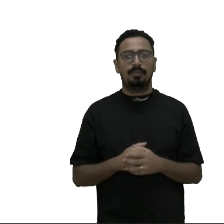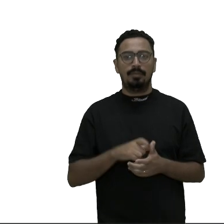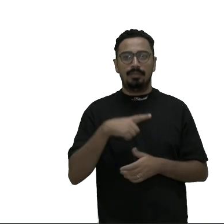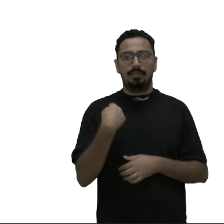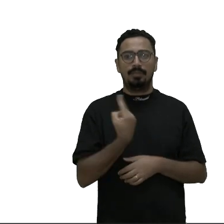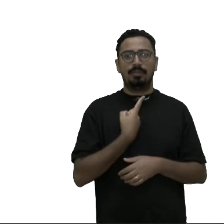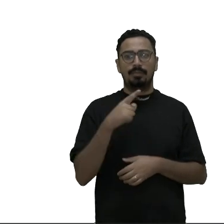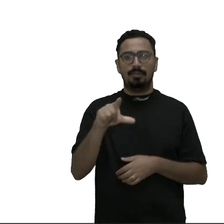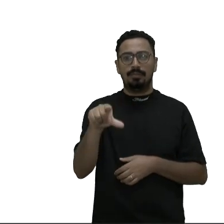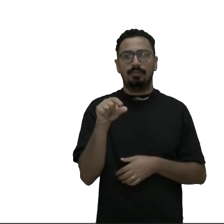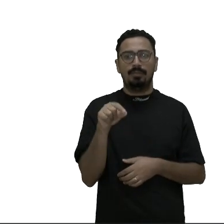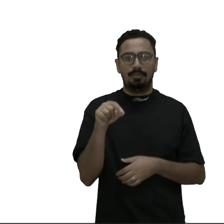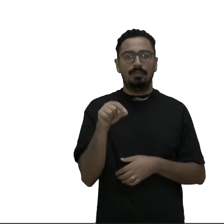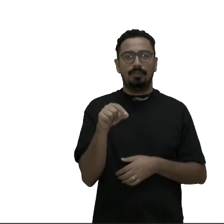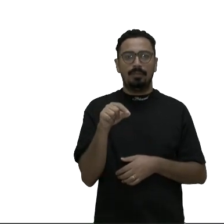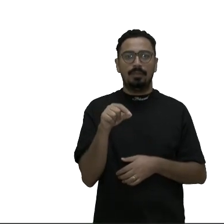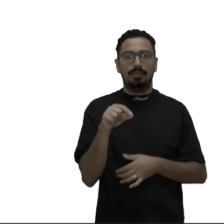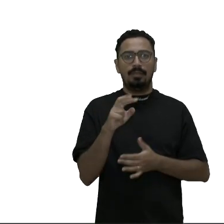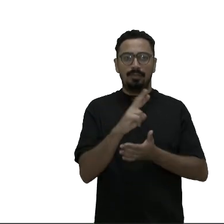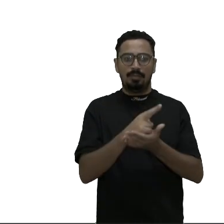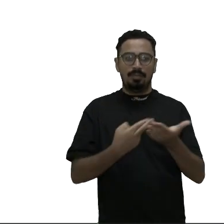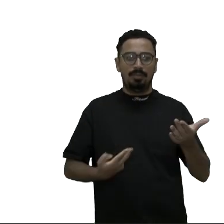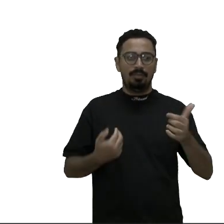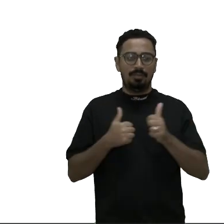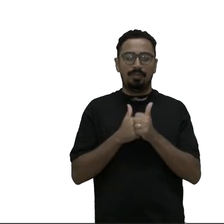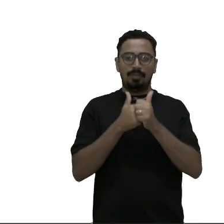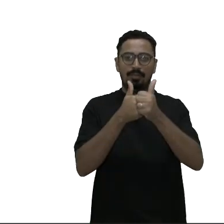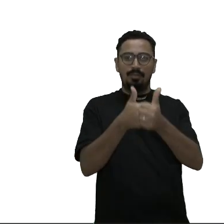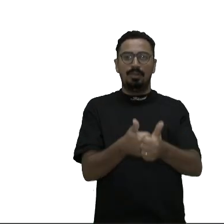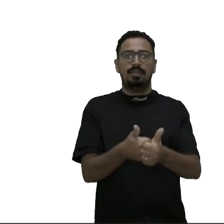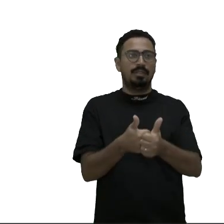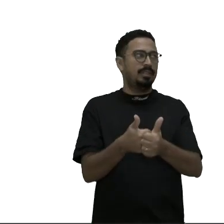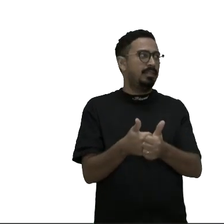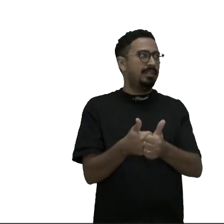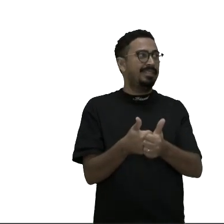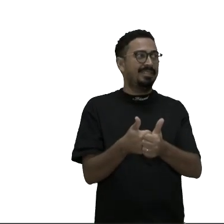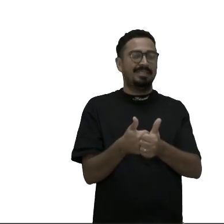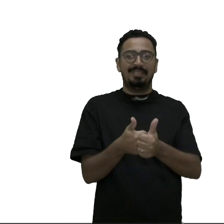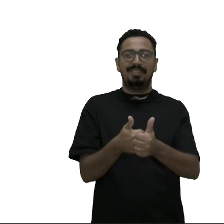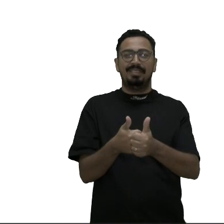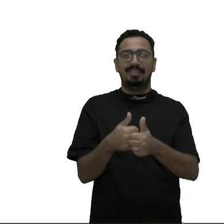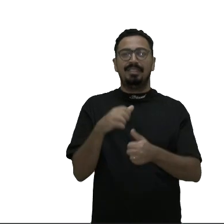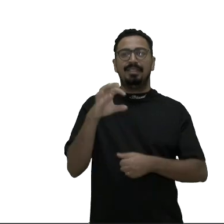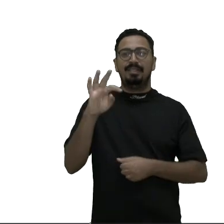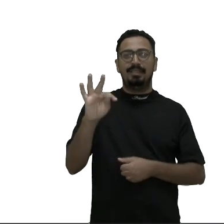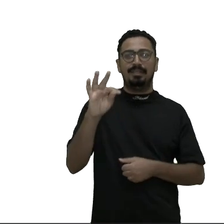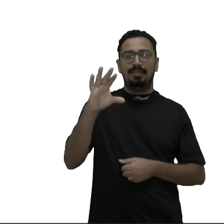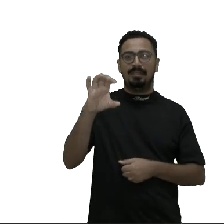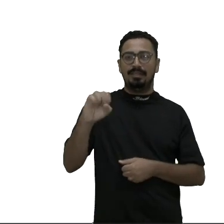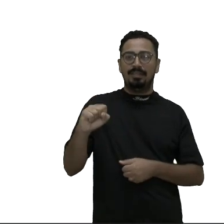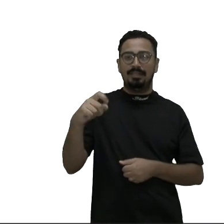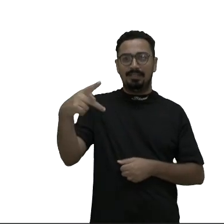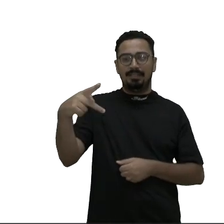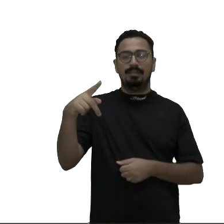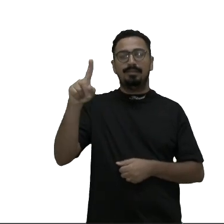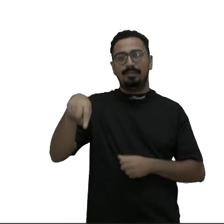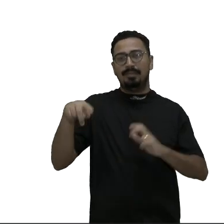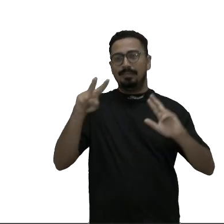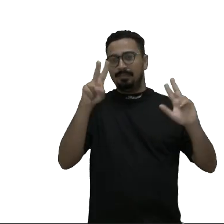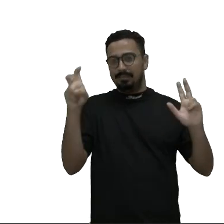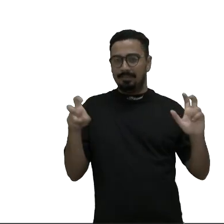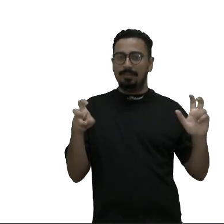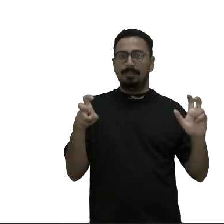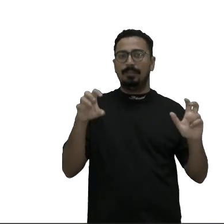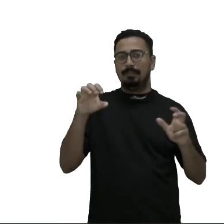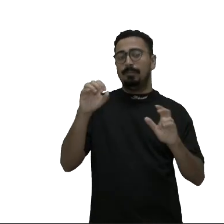decisão pelo parecer técnico, por acompanhar o parecer do Tribunal de Contas. Com relação à execução orçamentária,